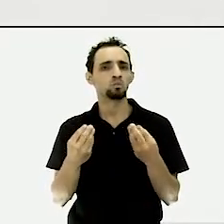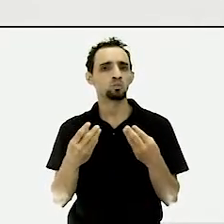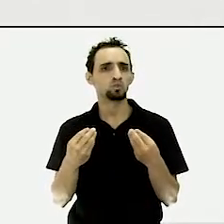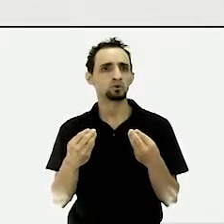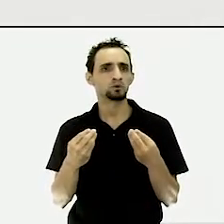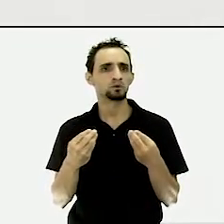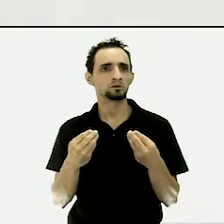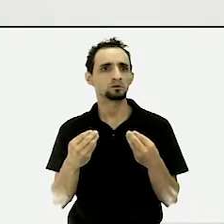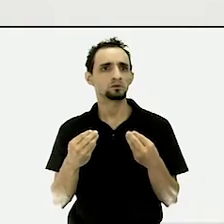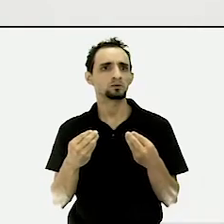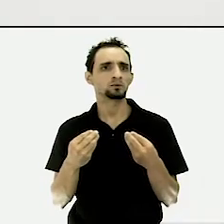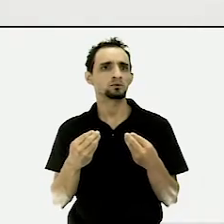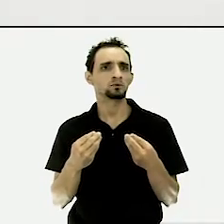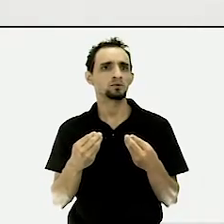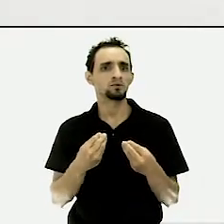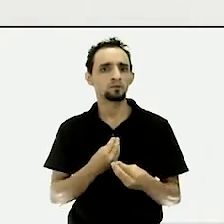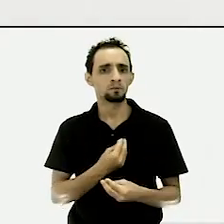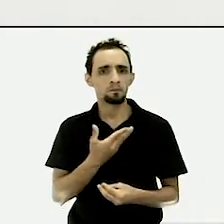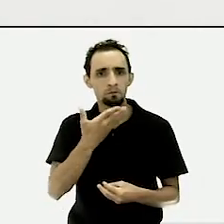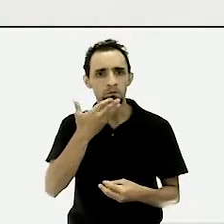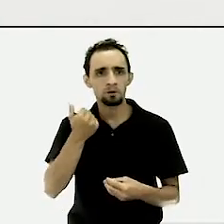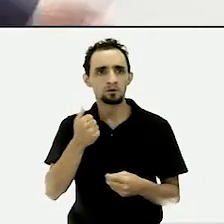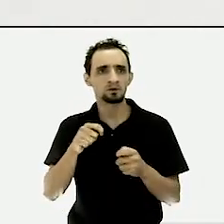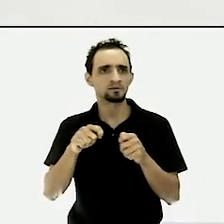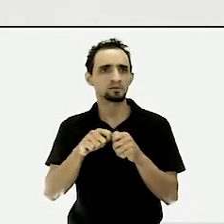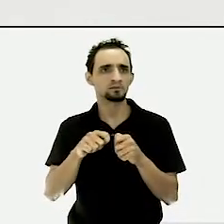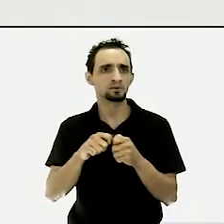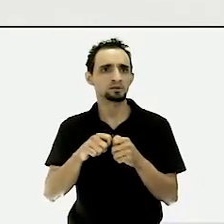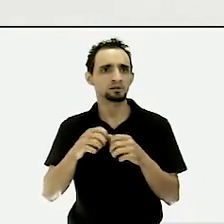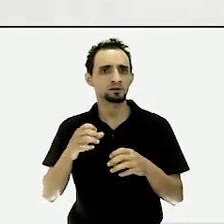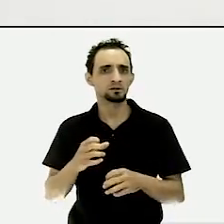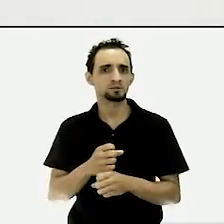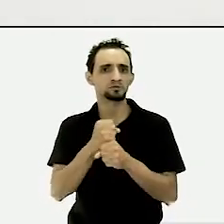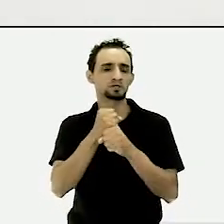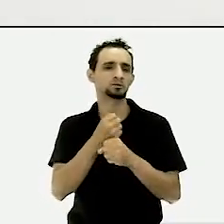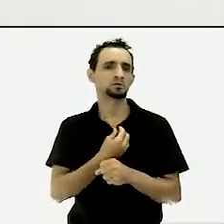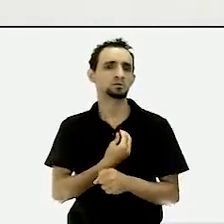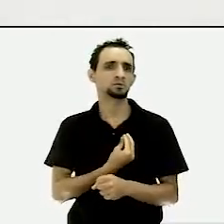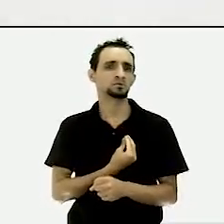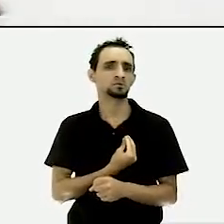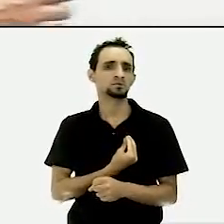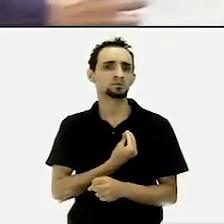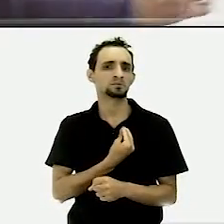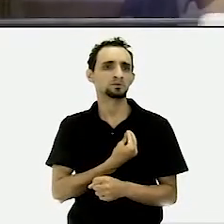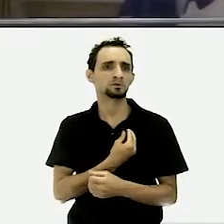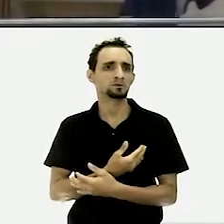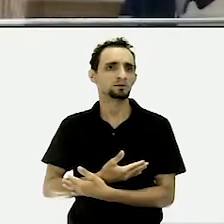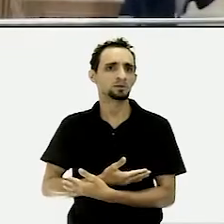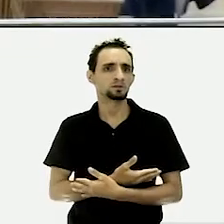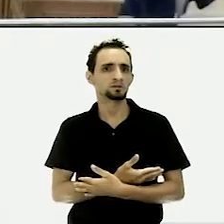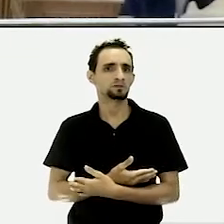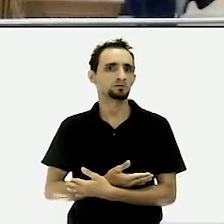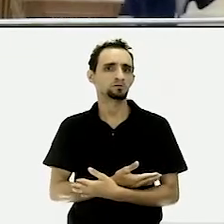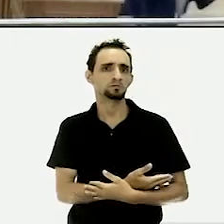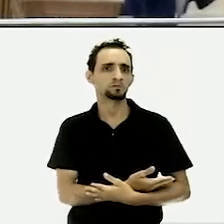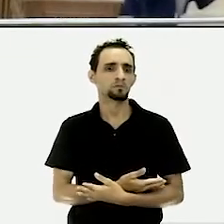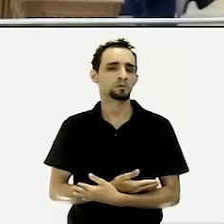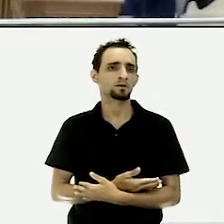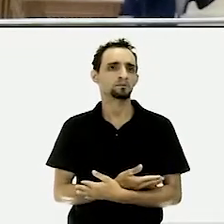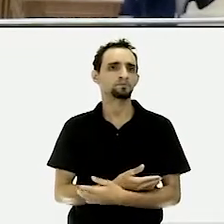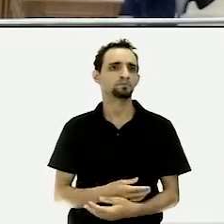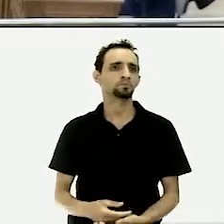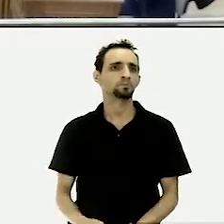aqui, ó, os bombeiros são heróis. E são mesmo, né? Obrigado. Obrigado, então. O projeto de lei será encaminhado para as